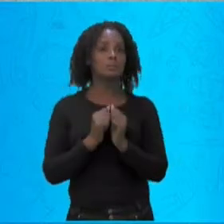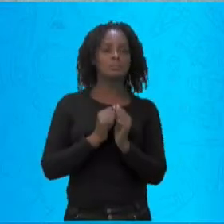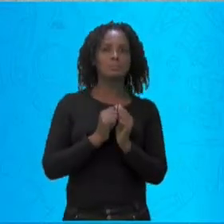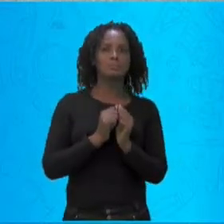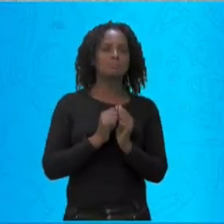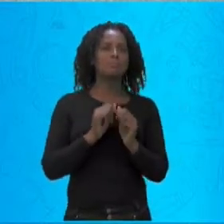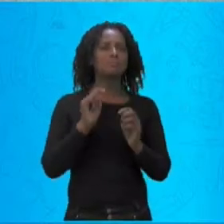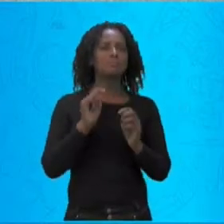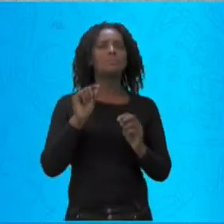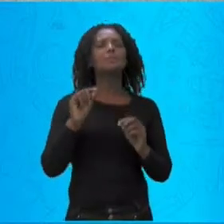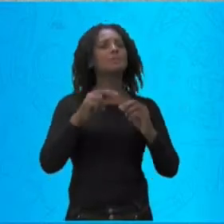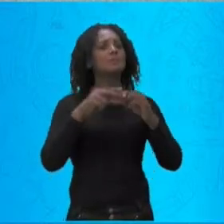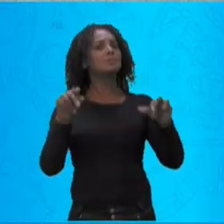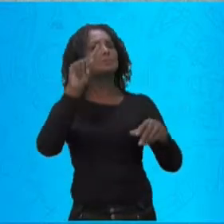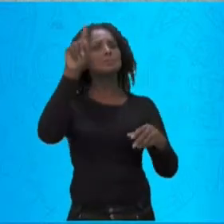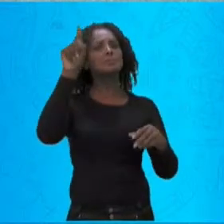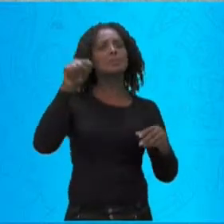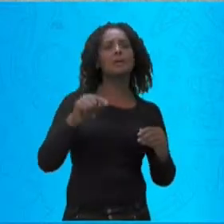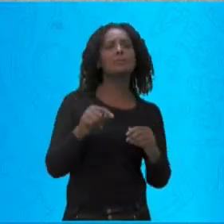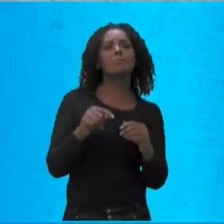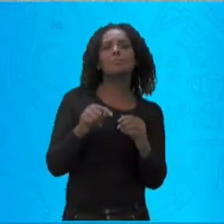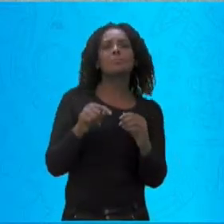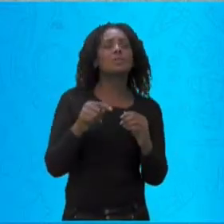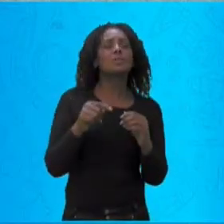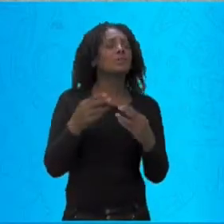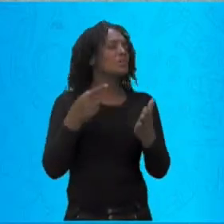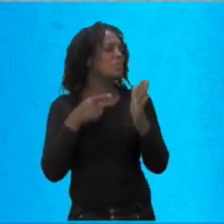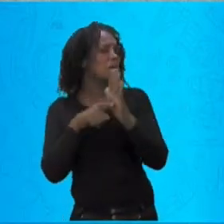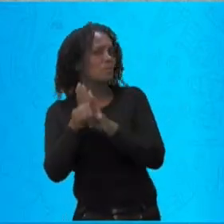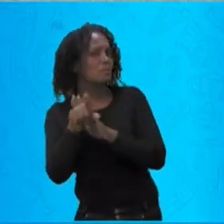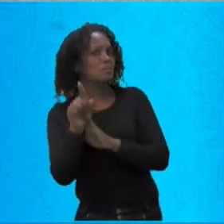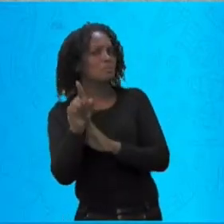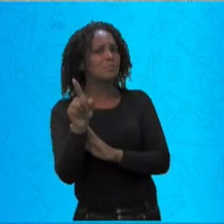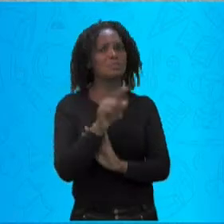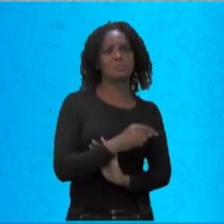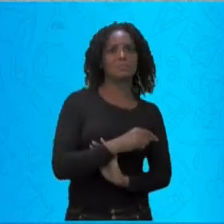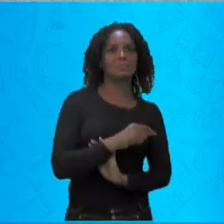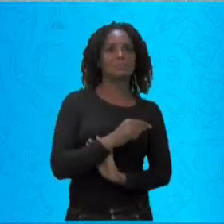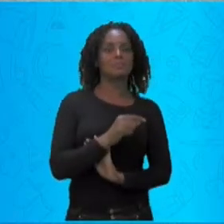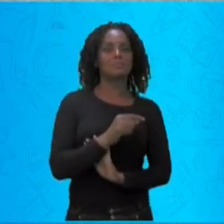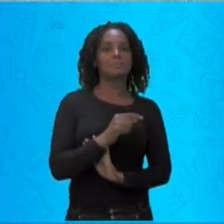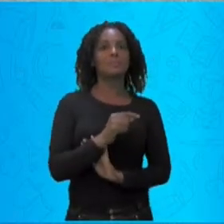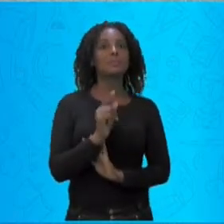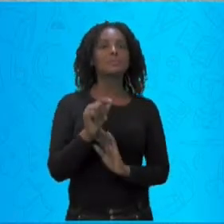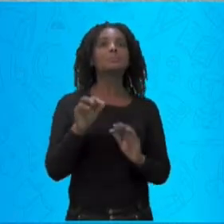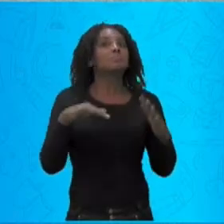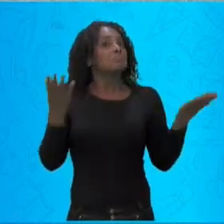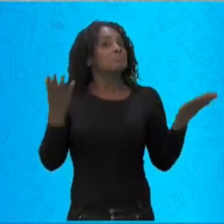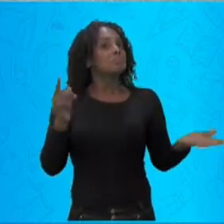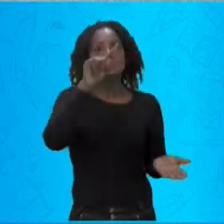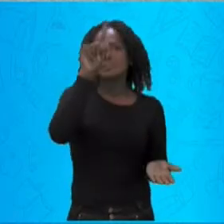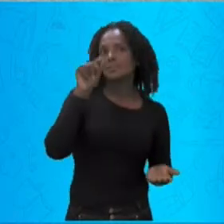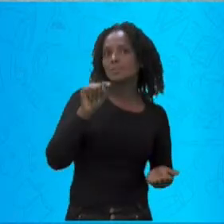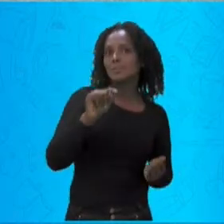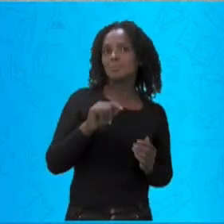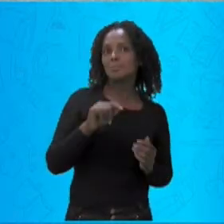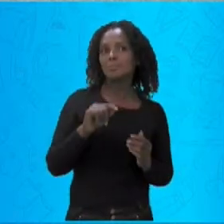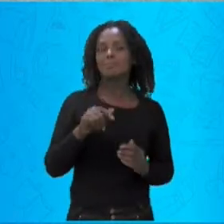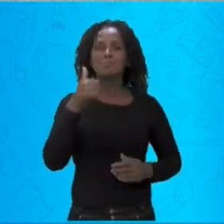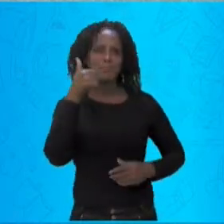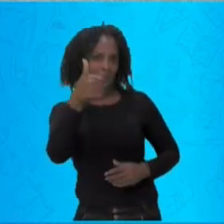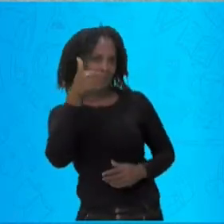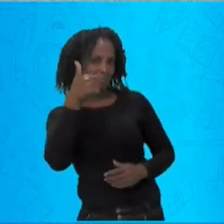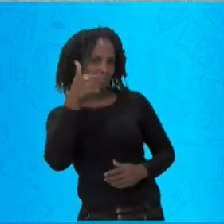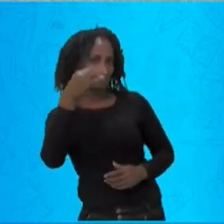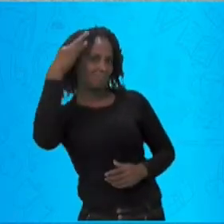que sinal eu utilizo? Eu pergunto para você. Será o de interrogação?